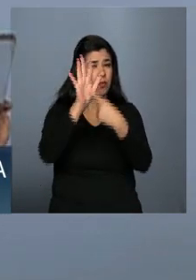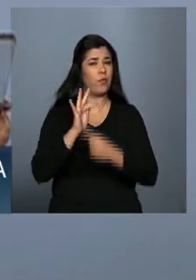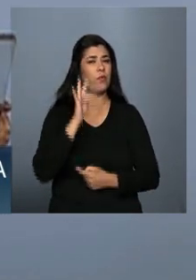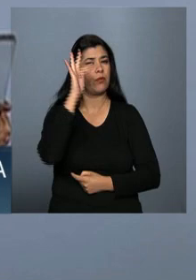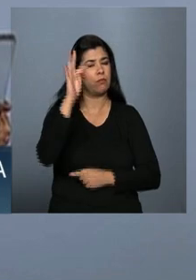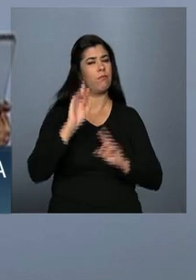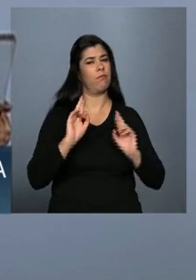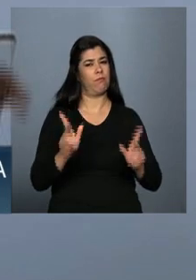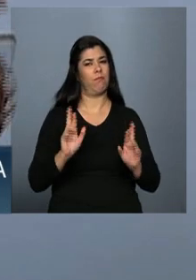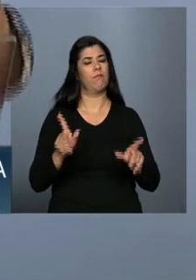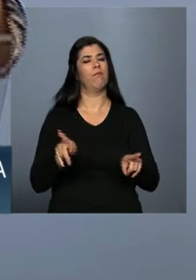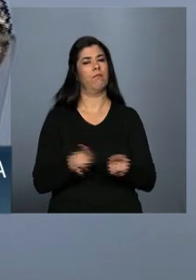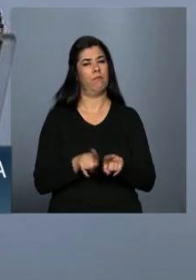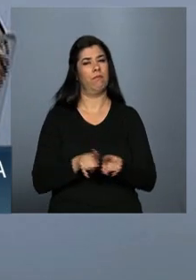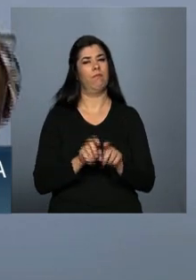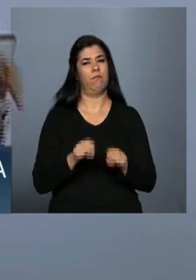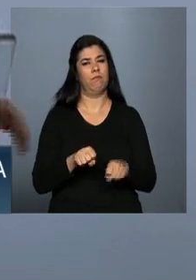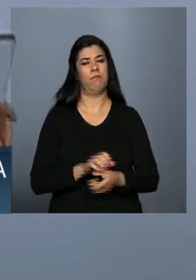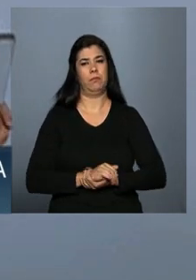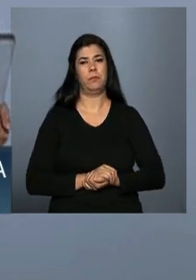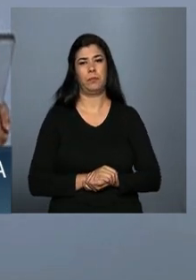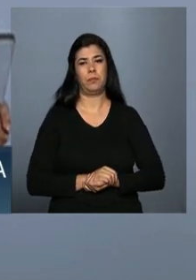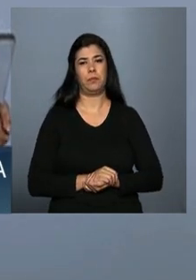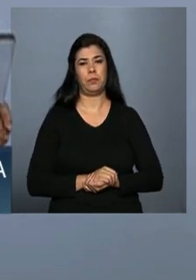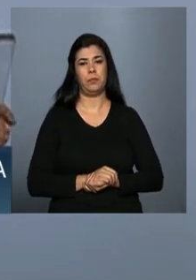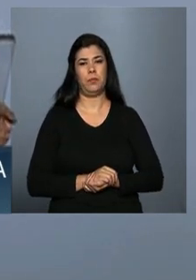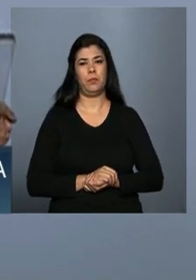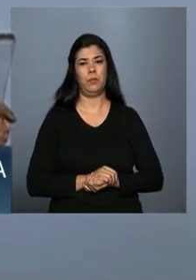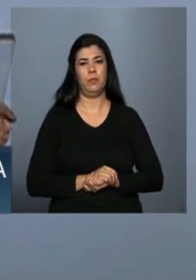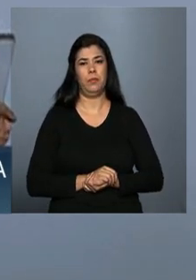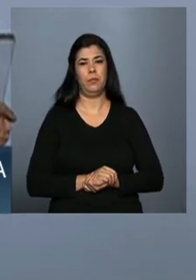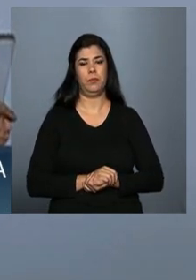no futuro delas. Então,